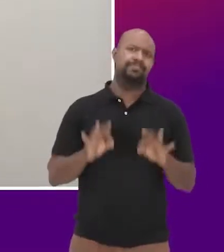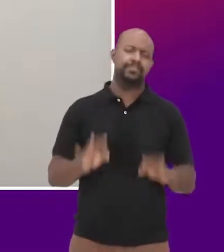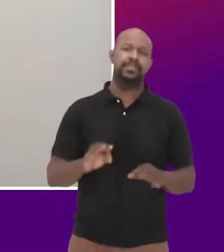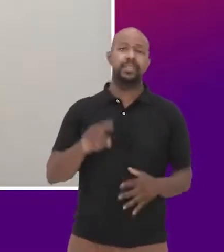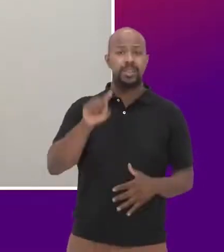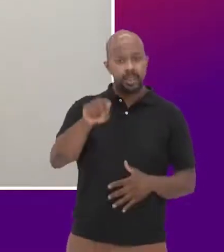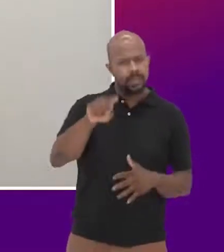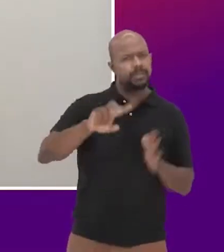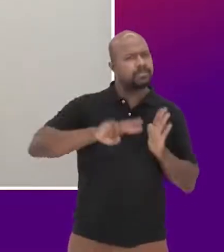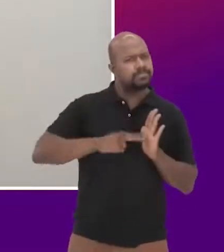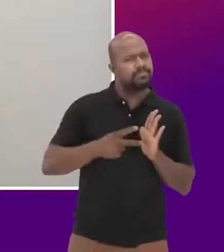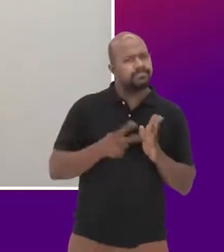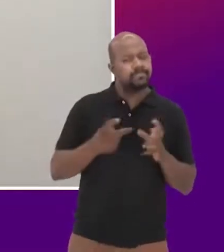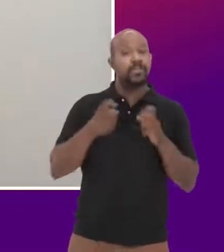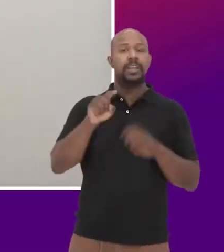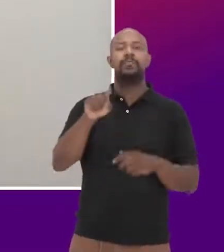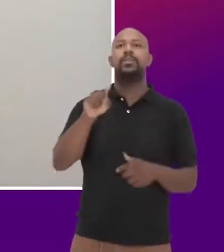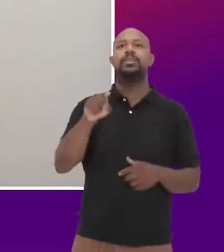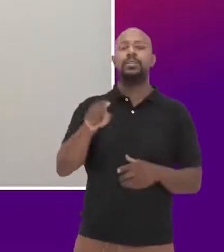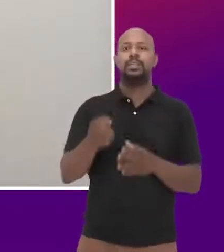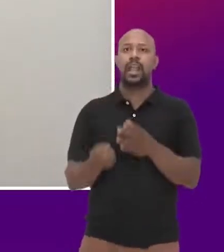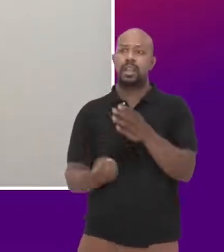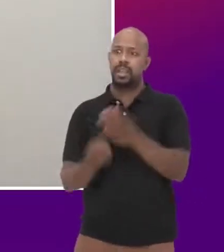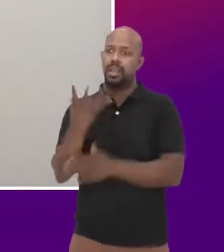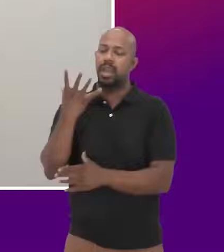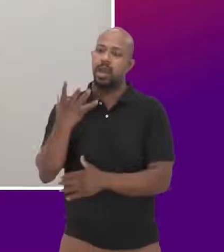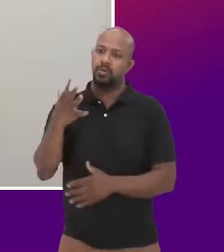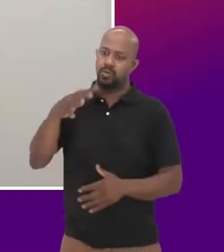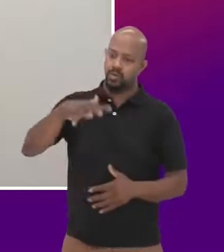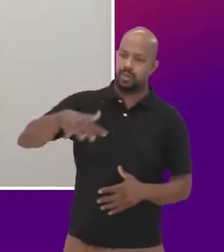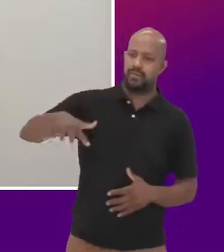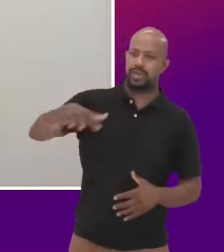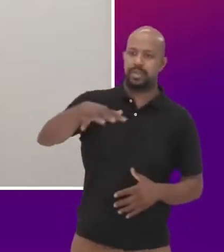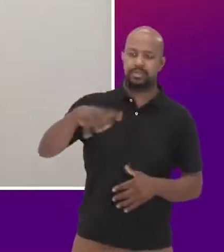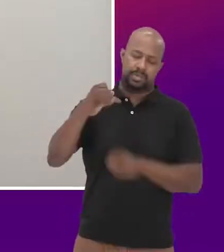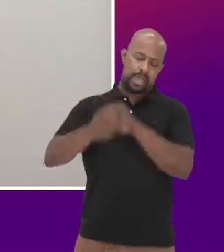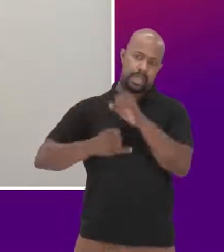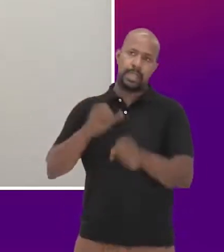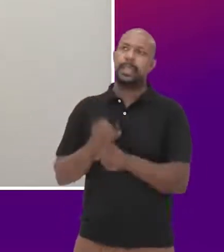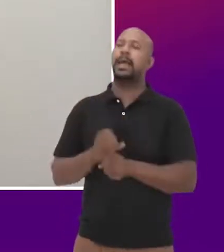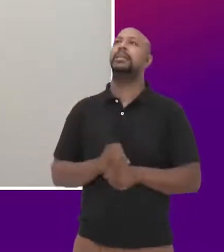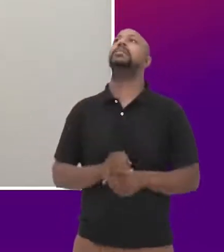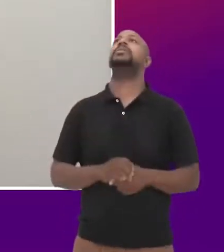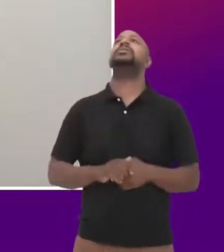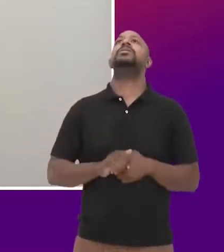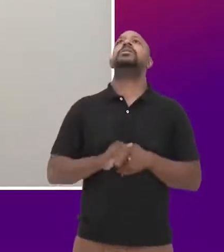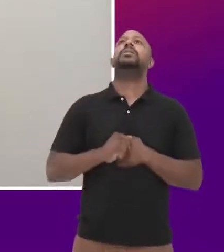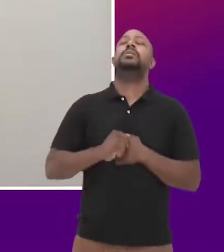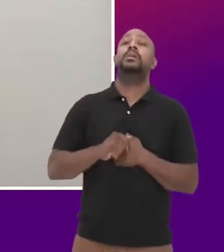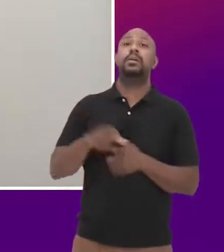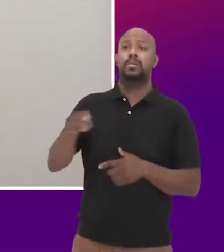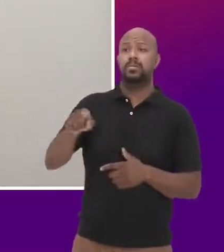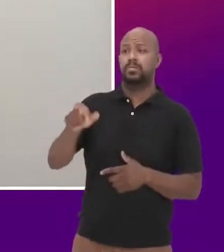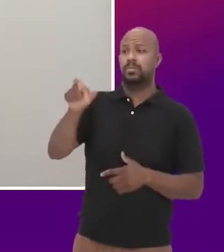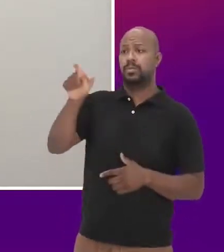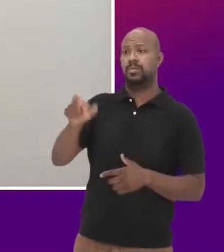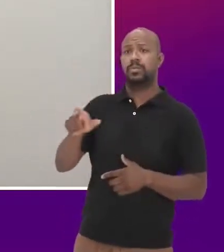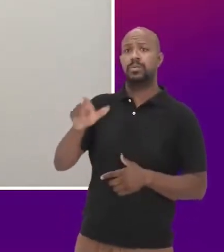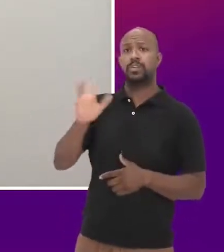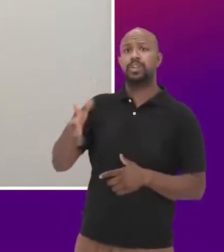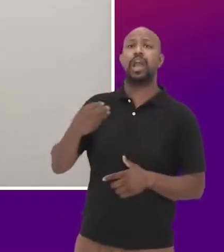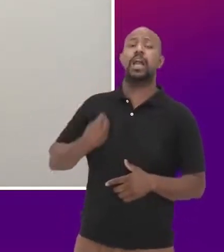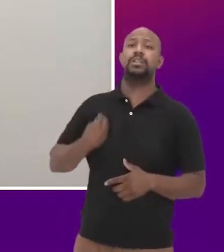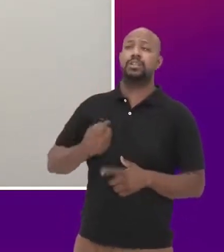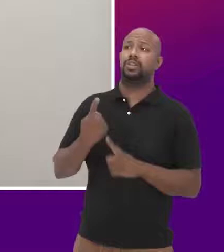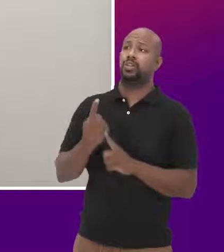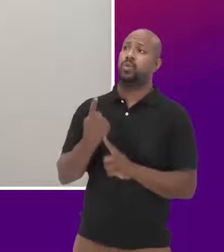Evidentemente, isso significa que você está criando no universo da internet um personagem que já existiu